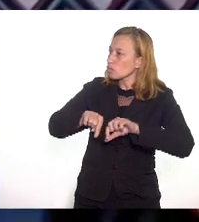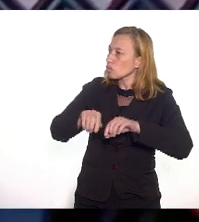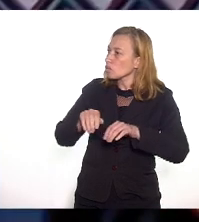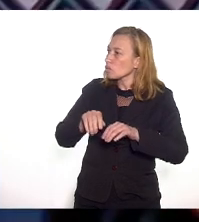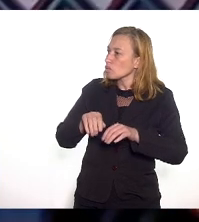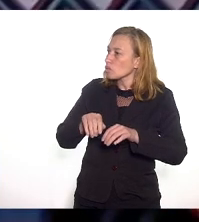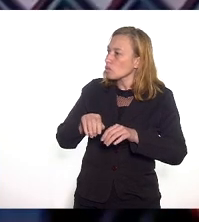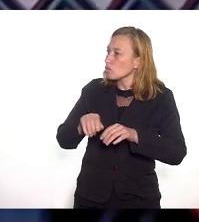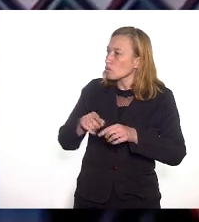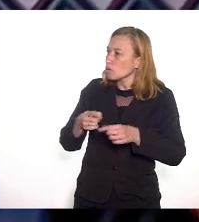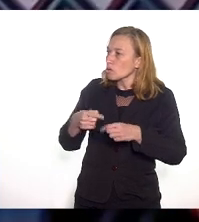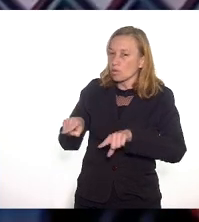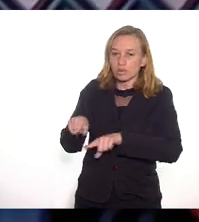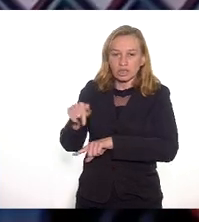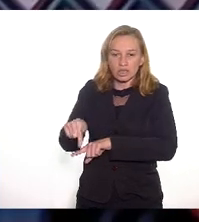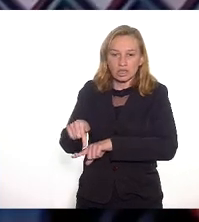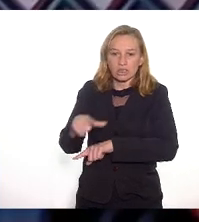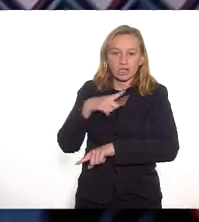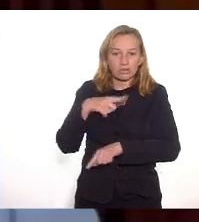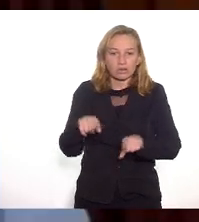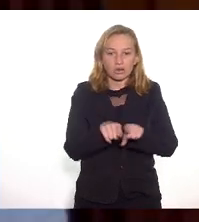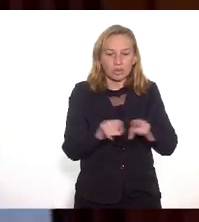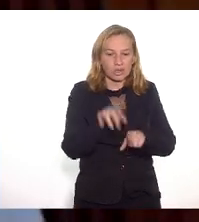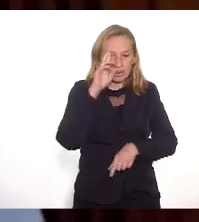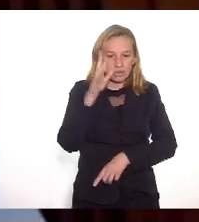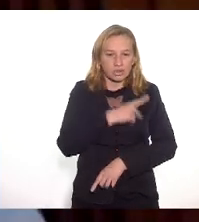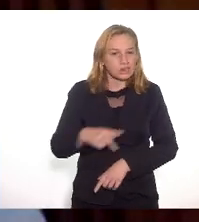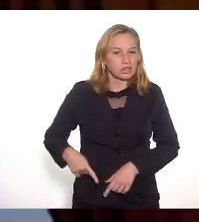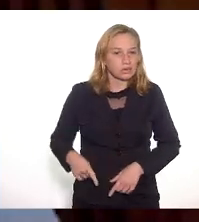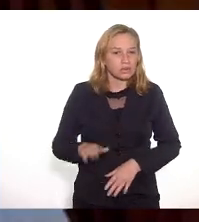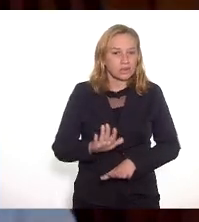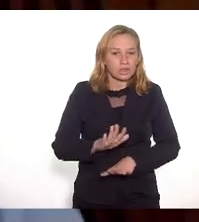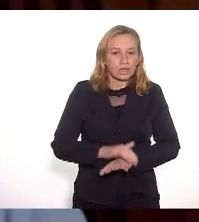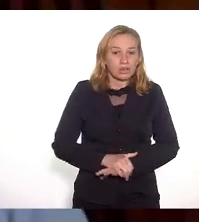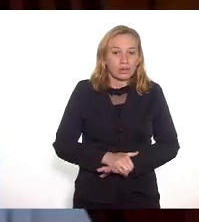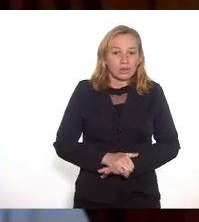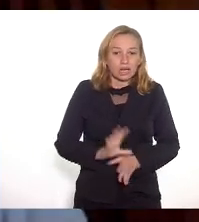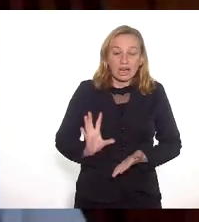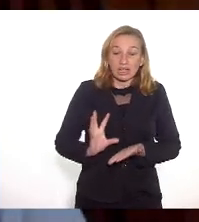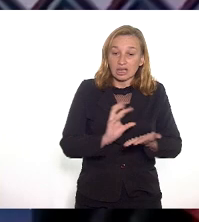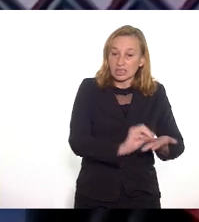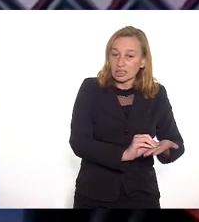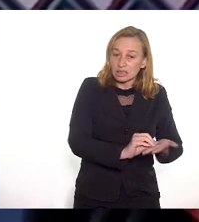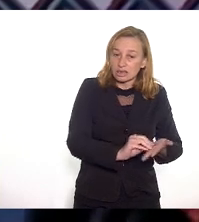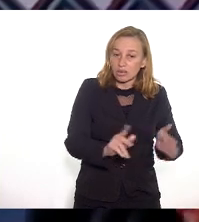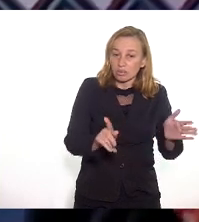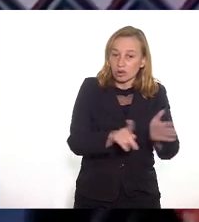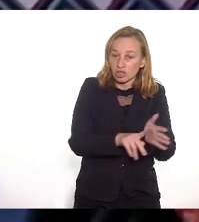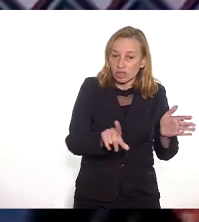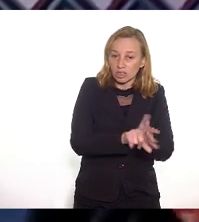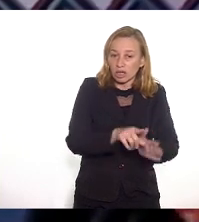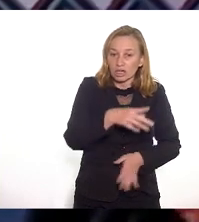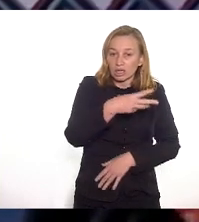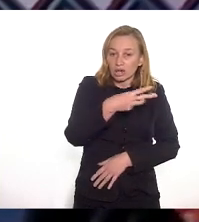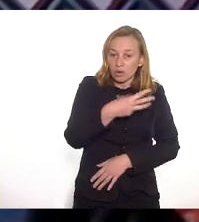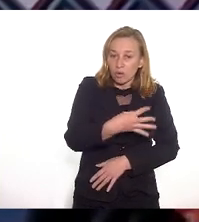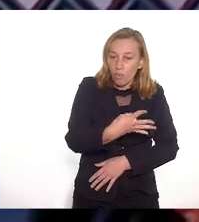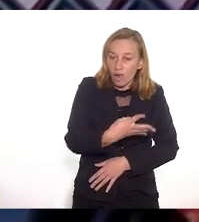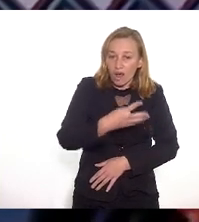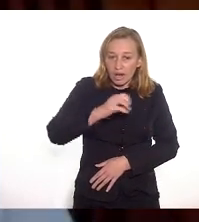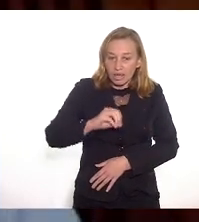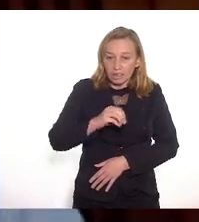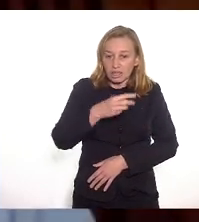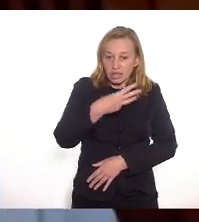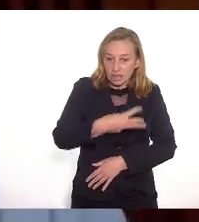também, presidente. Deputada Mônica, pode se manifestar, então. Pois não, pela anexação ao projeto de lei 4037. É o mesmo do